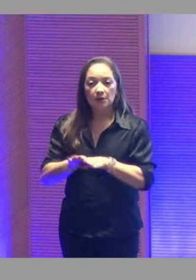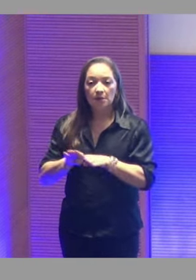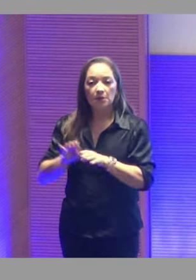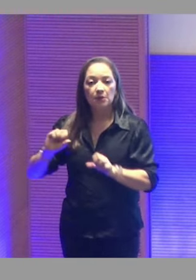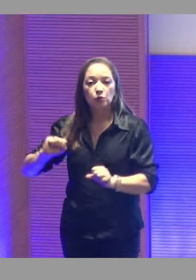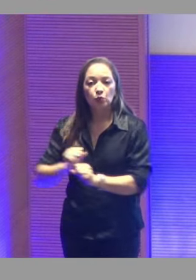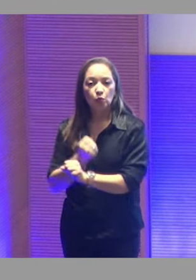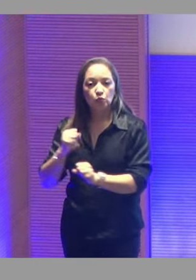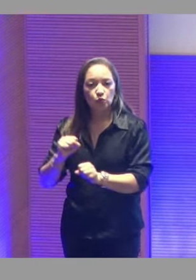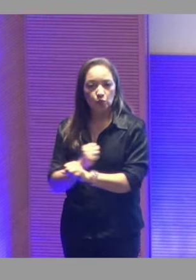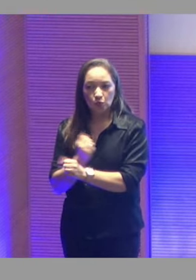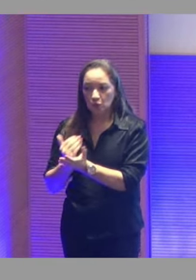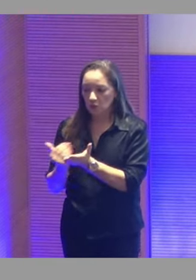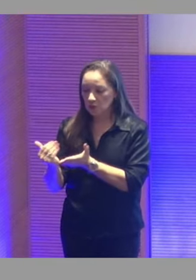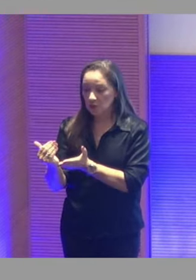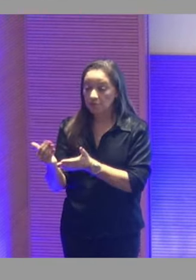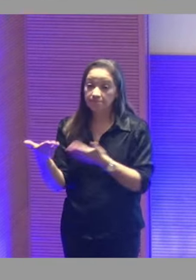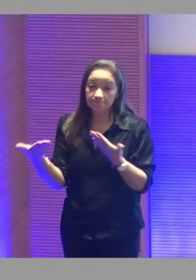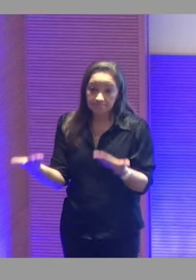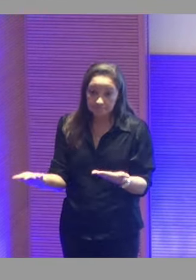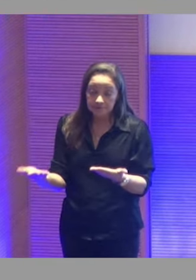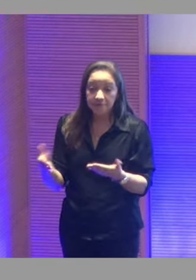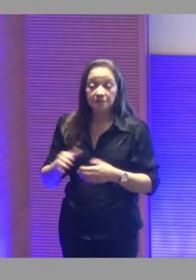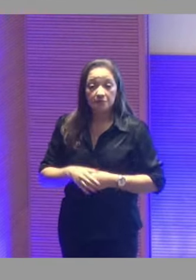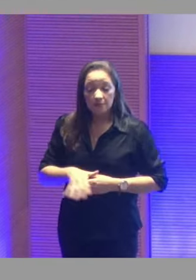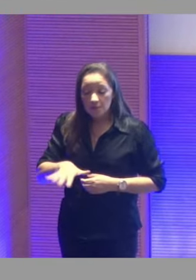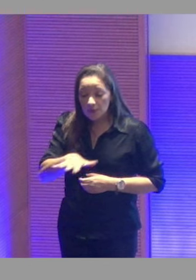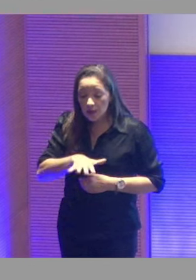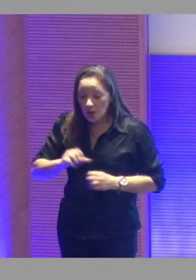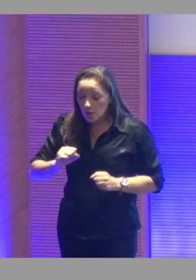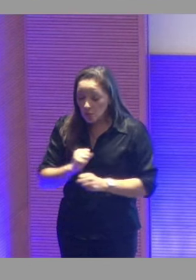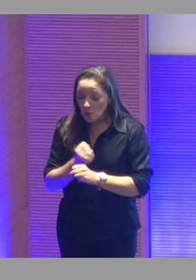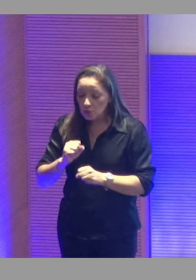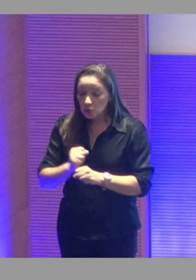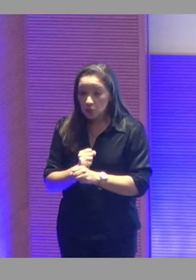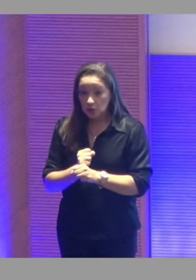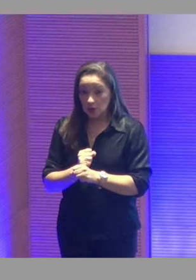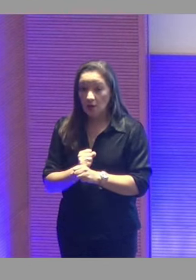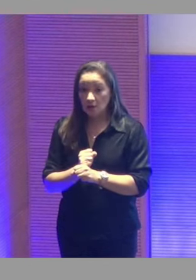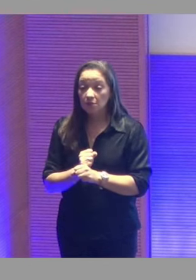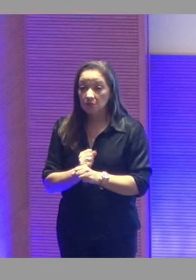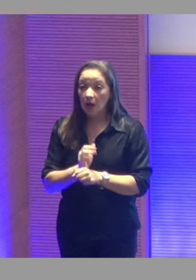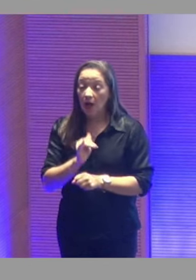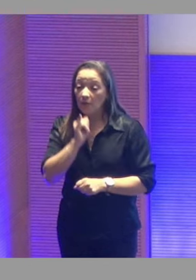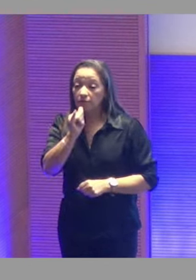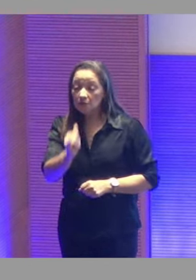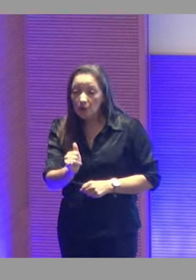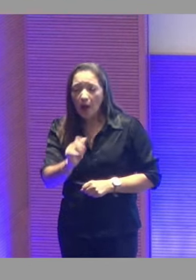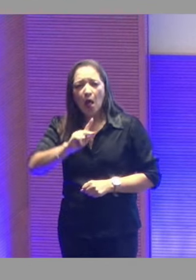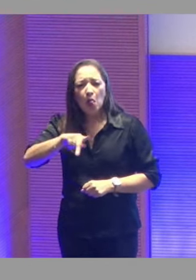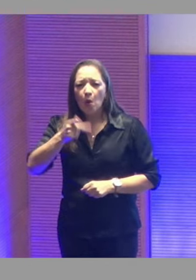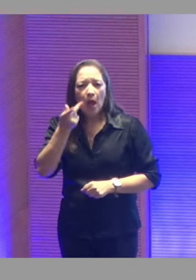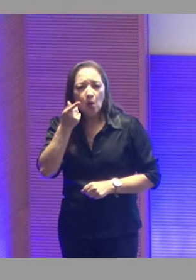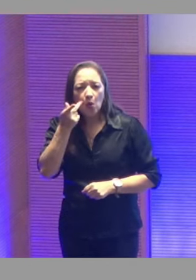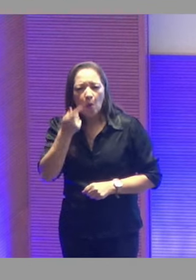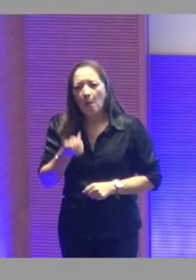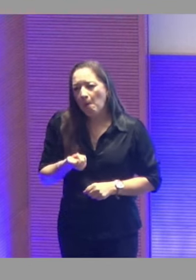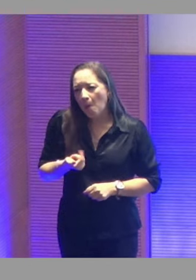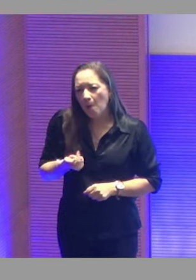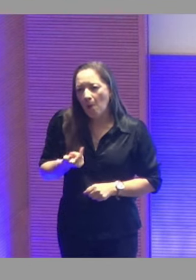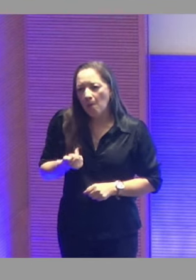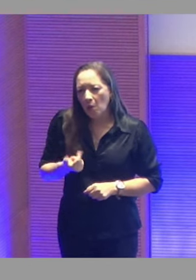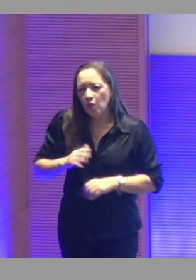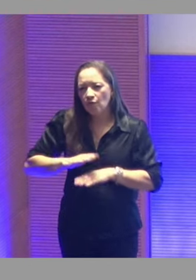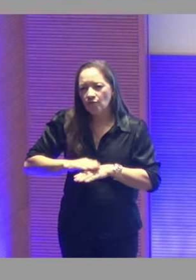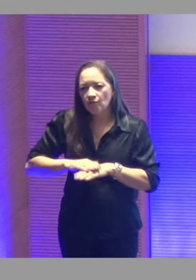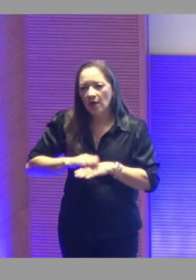que ainda estão começando e mesmo assim apesar de setor de construção ter relatado que não é tão como com um que é pouco comum pro seu setor realizar o